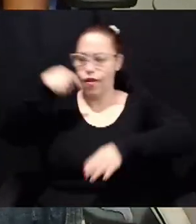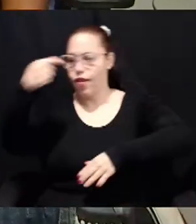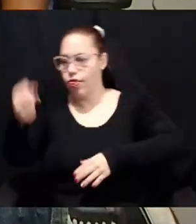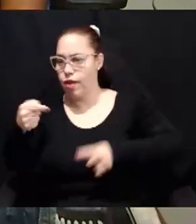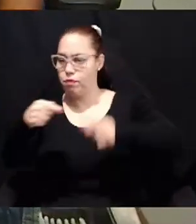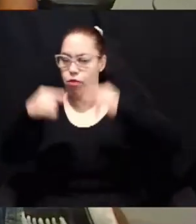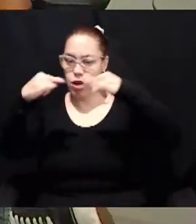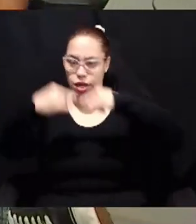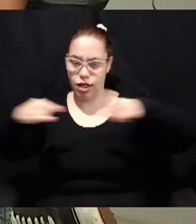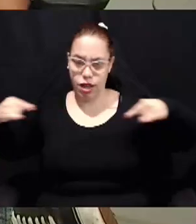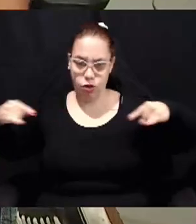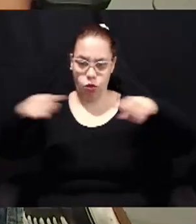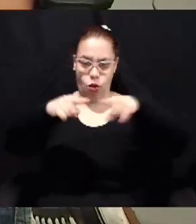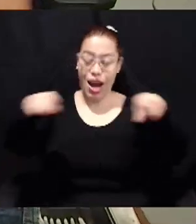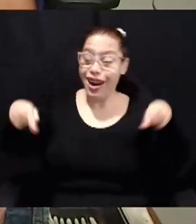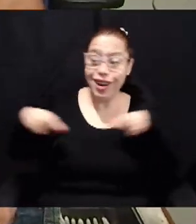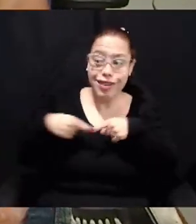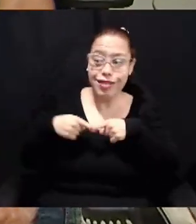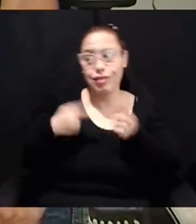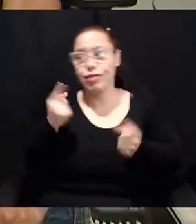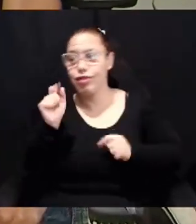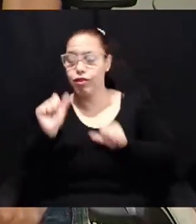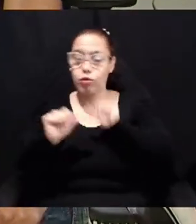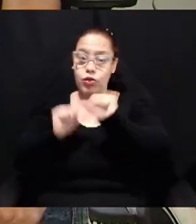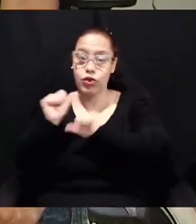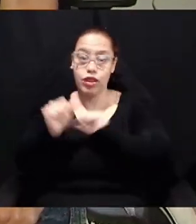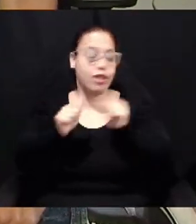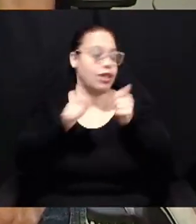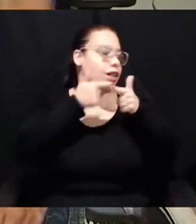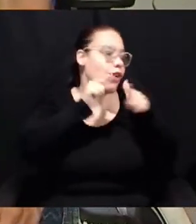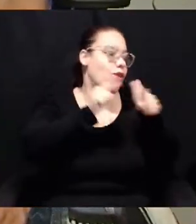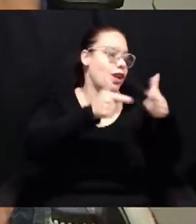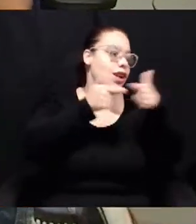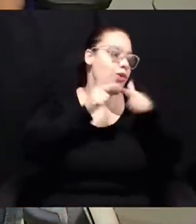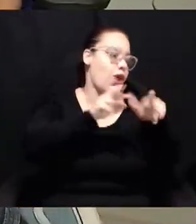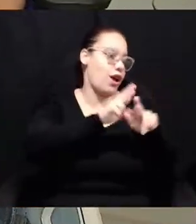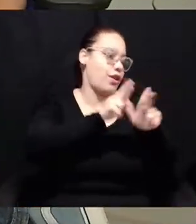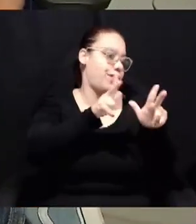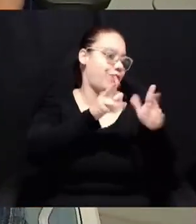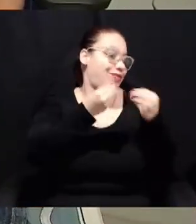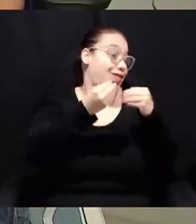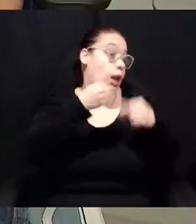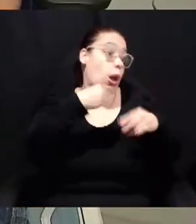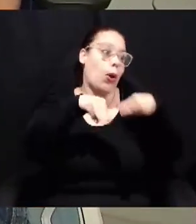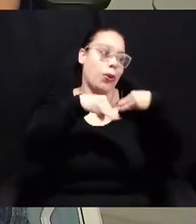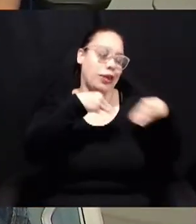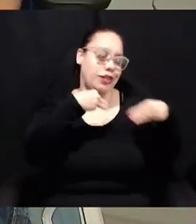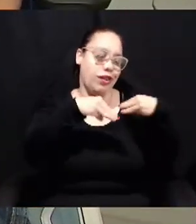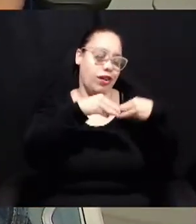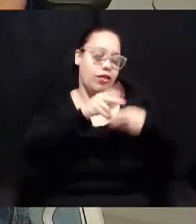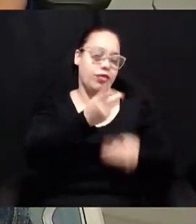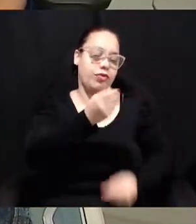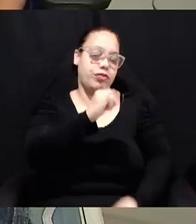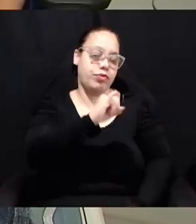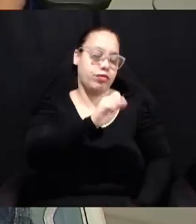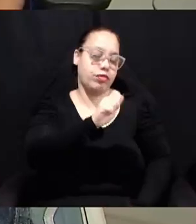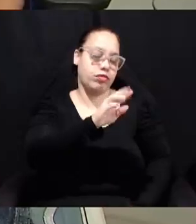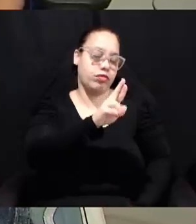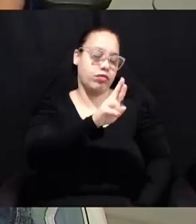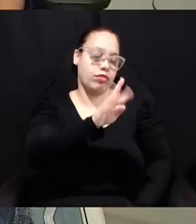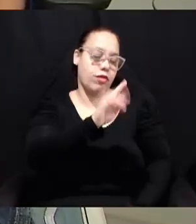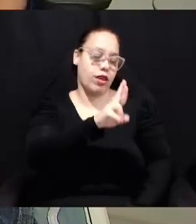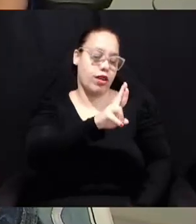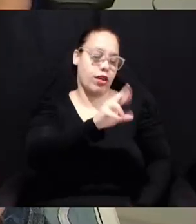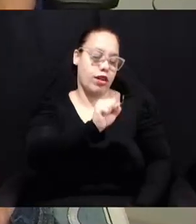lidar com isso. São linguagens, né? E como na música, então, os hiatos, as elipses são muito importantes também